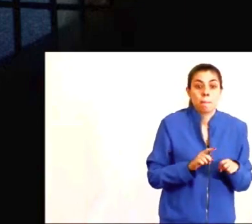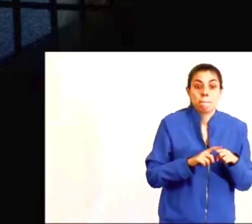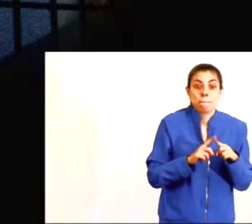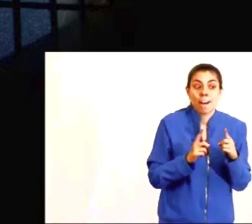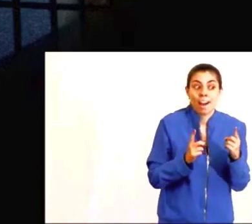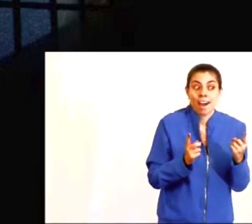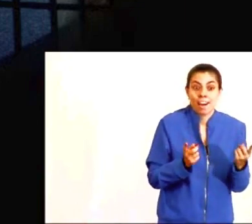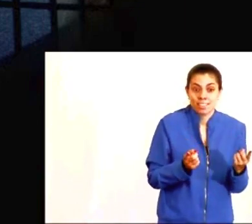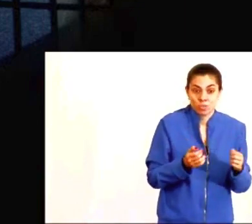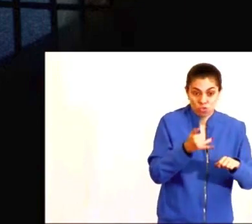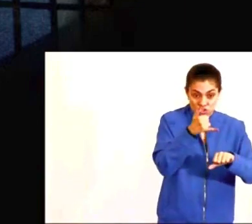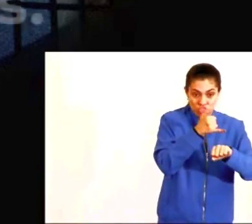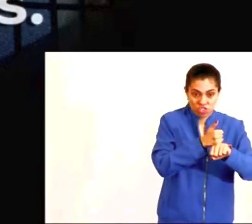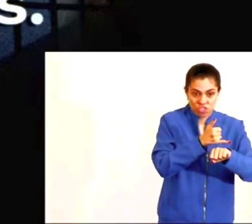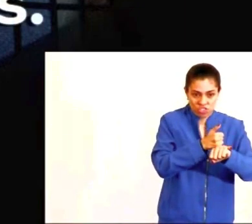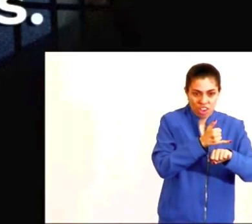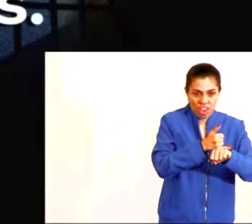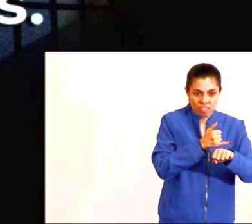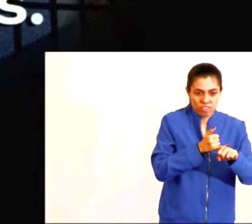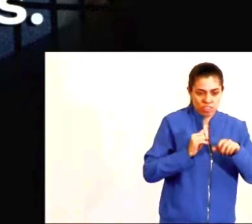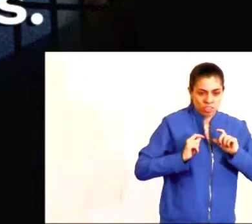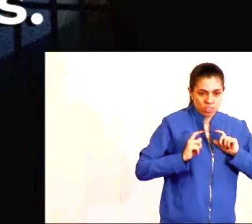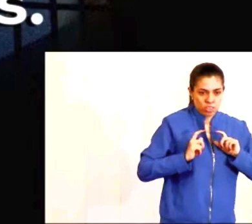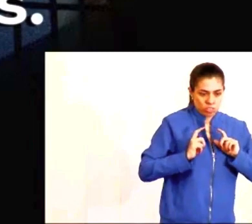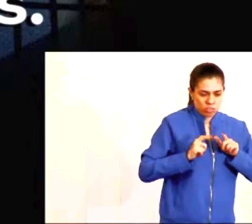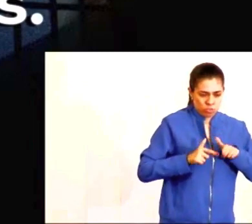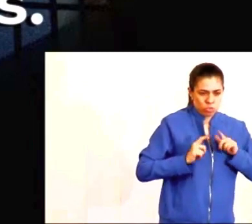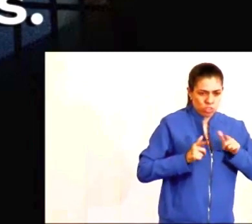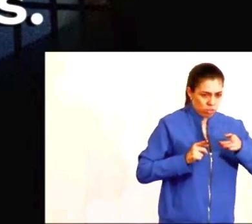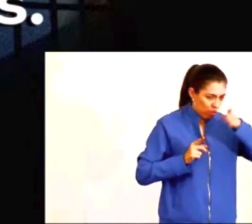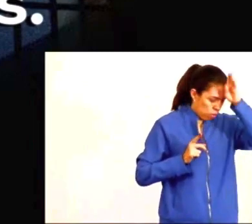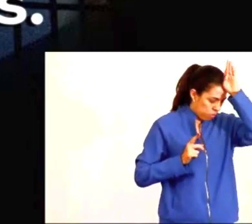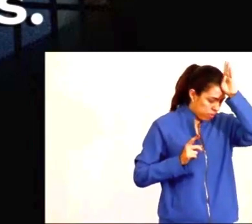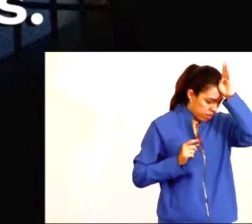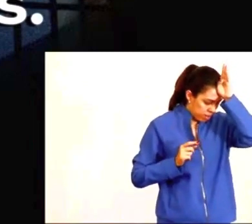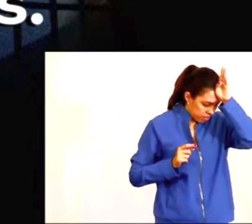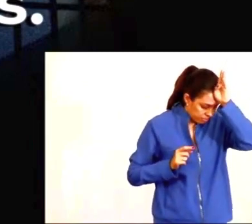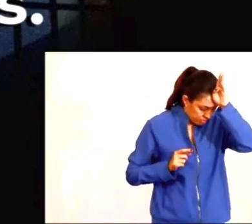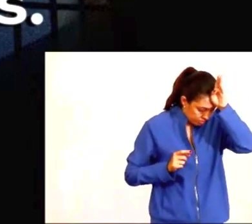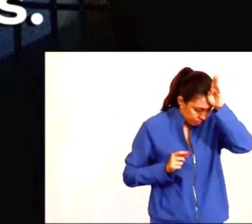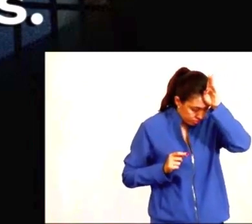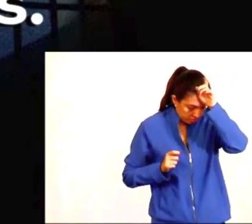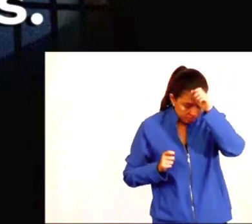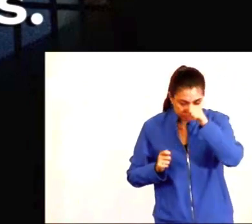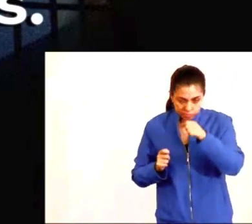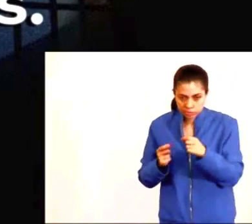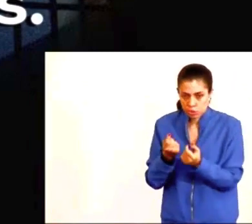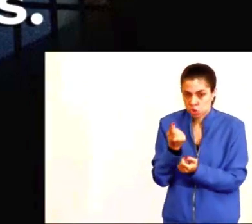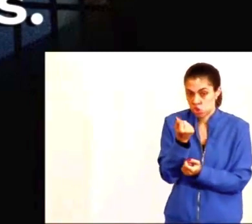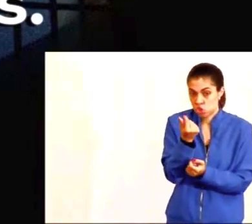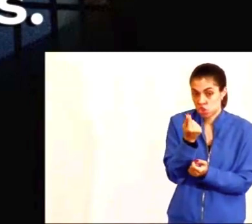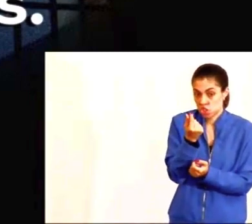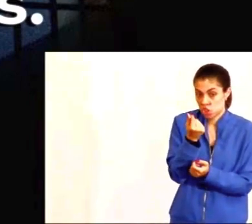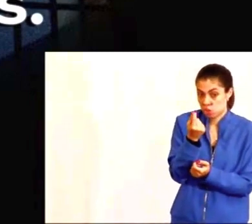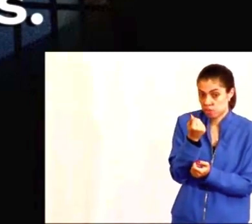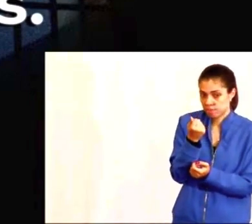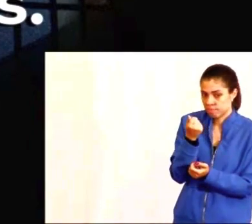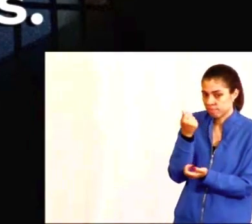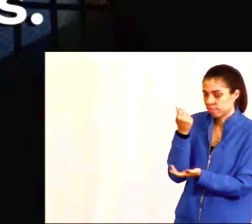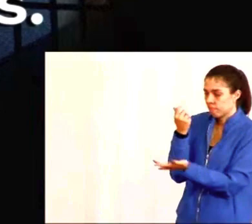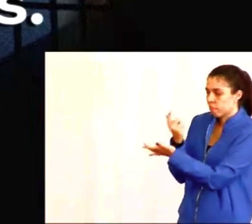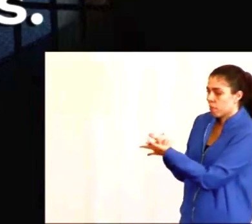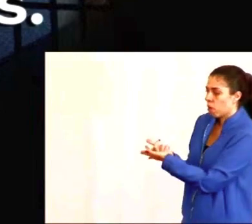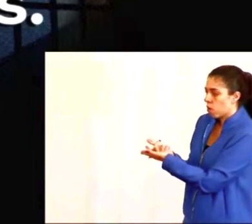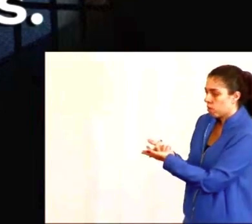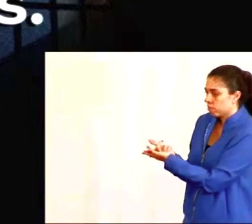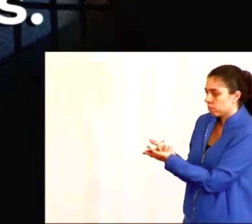soldados, recomendando-lhes que dissessem: vieram de noite os discípulos dele e o